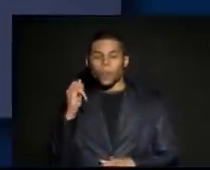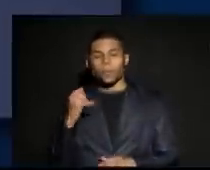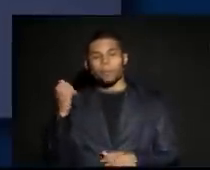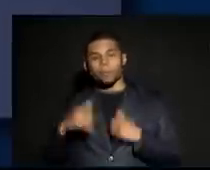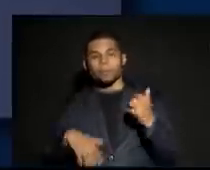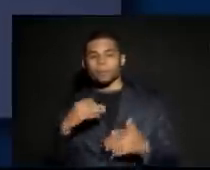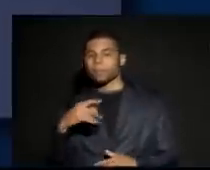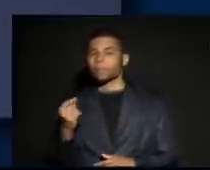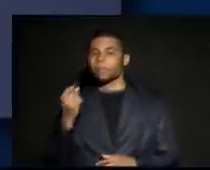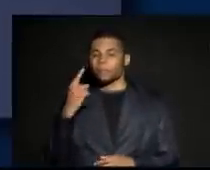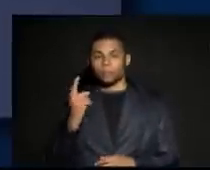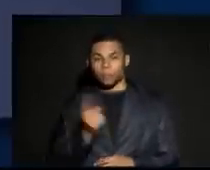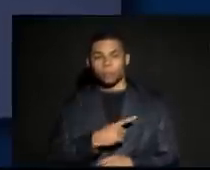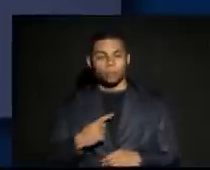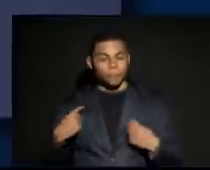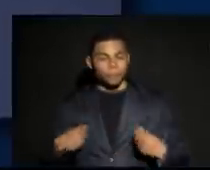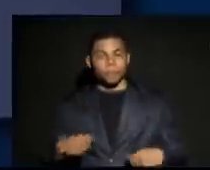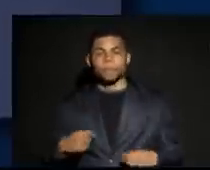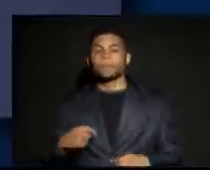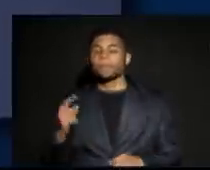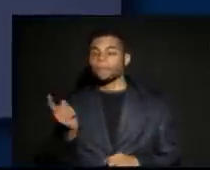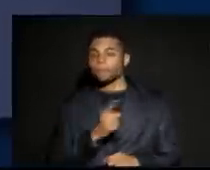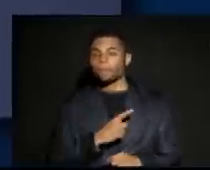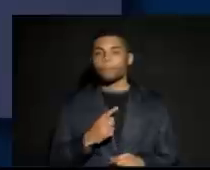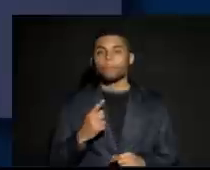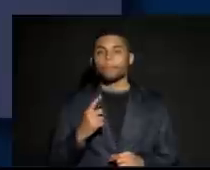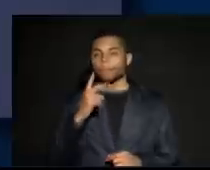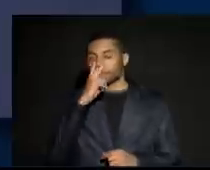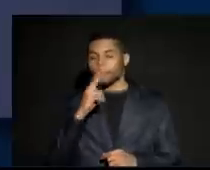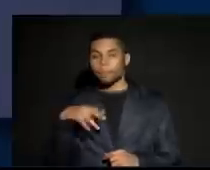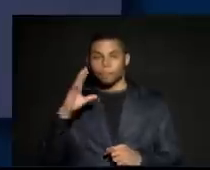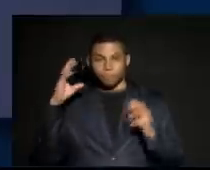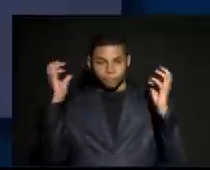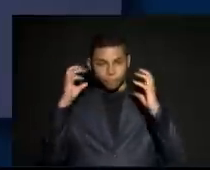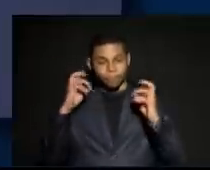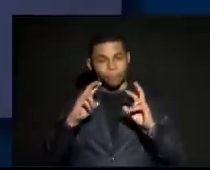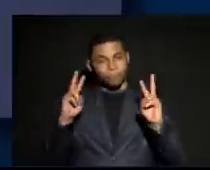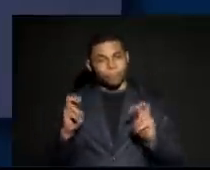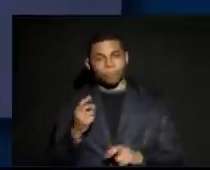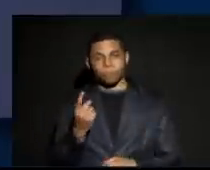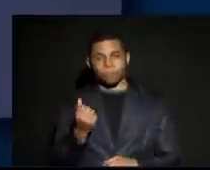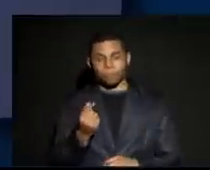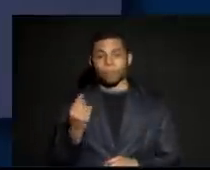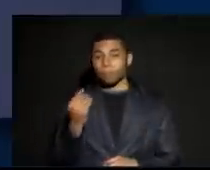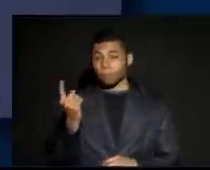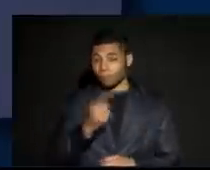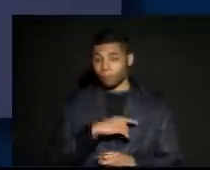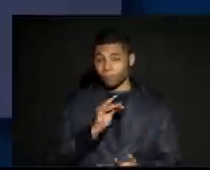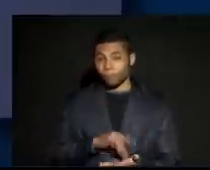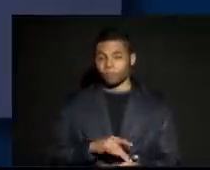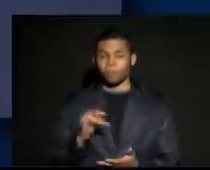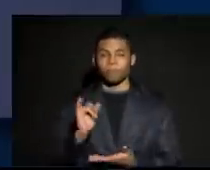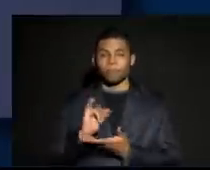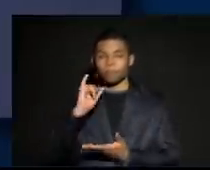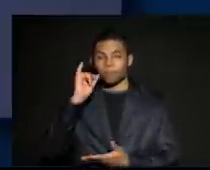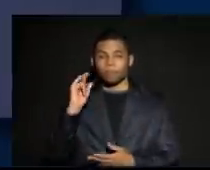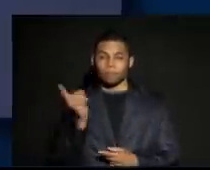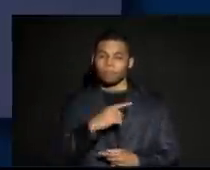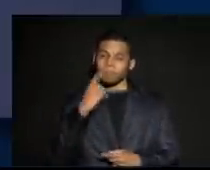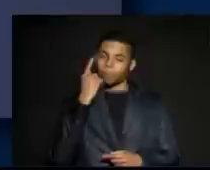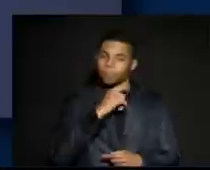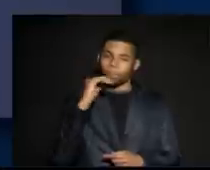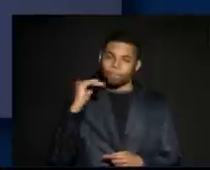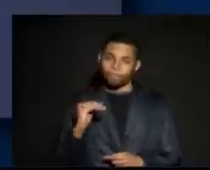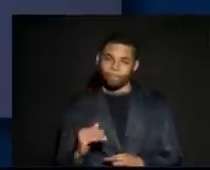eu acho que a gente tá vai ter que passar por um aperto de condições financeiras para de fato a gente trazer a inflação para a meta